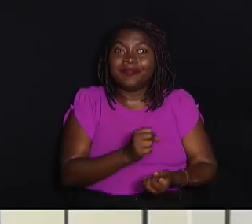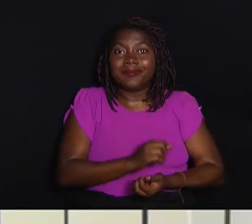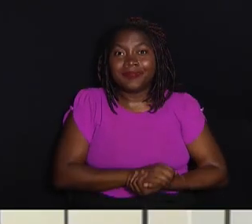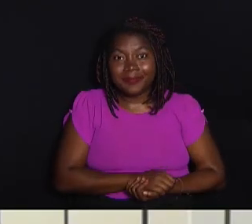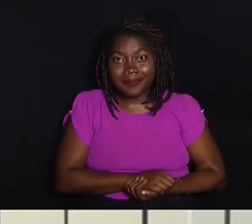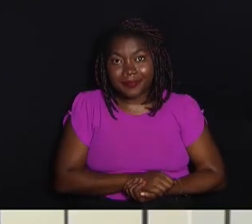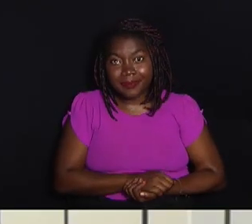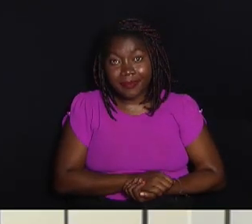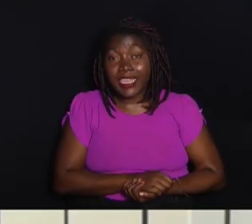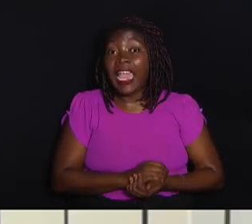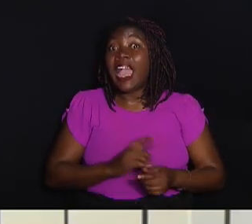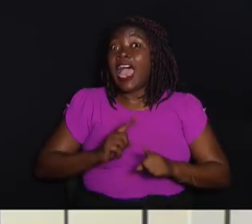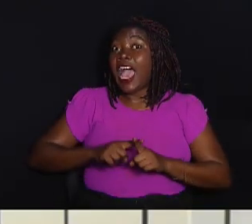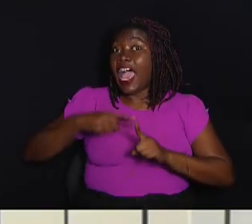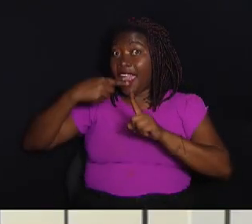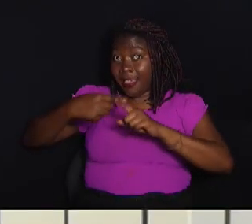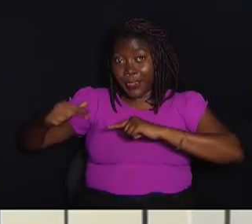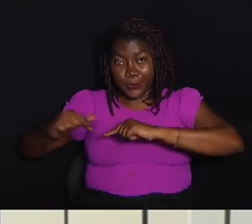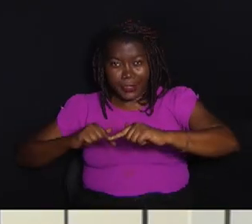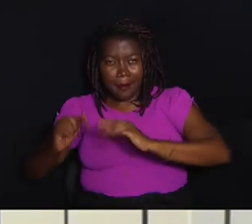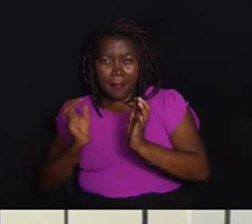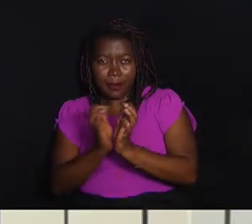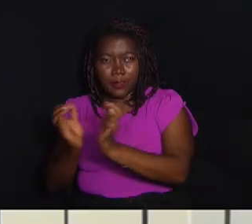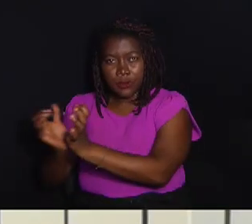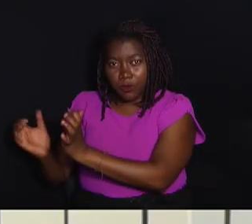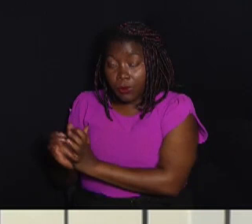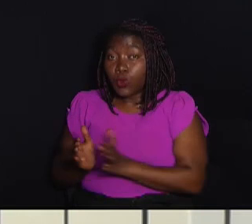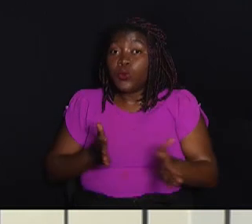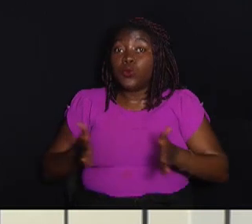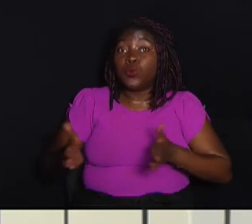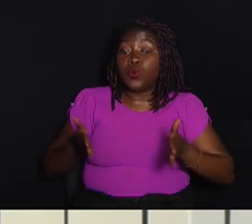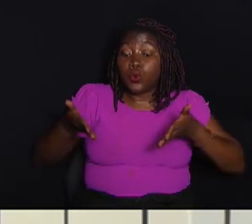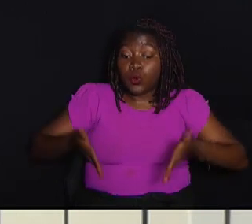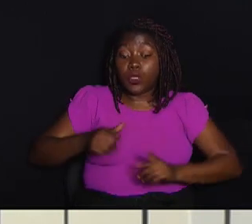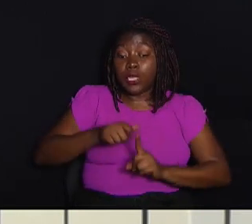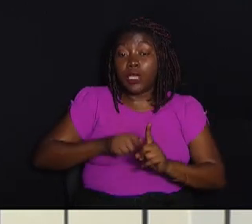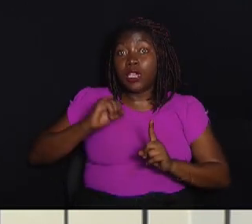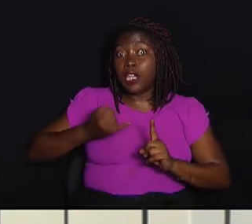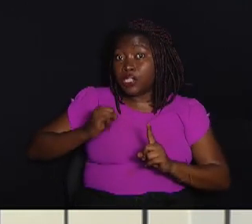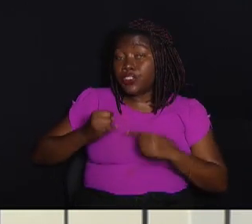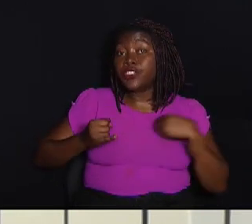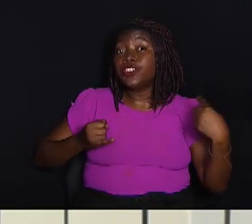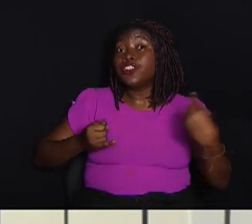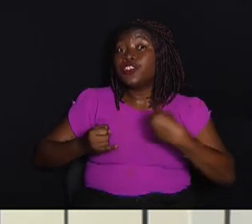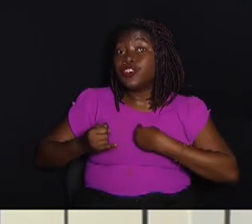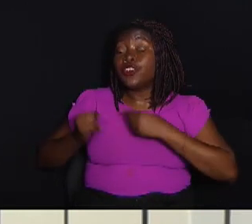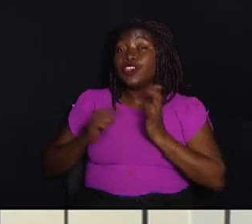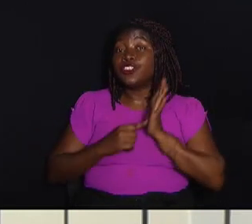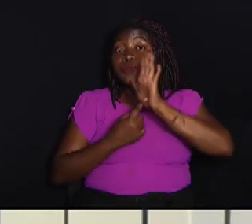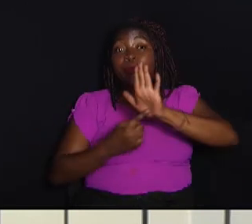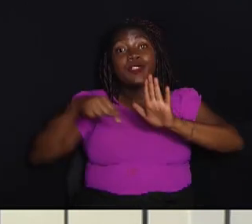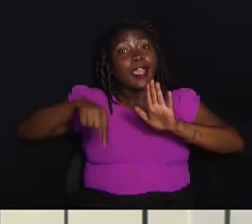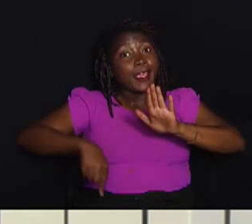aprovado além do trabalho das comissões durante este mês de janeiro nós estamos mostrando aqui no Câmara